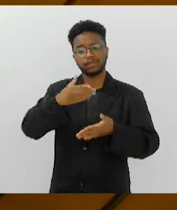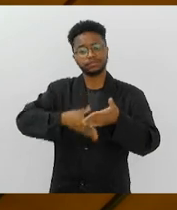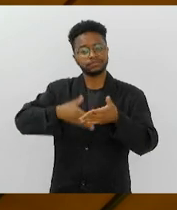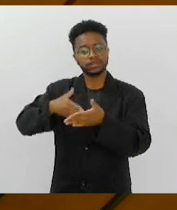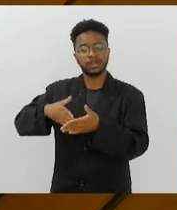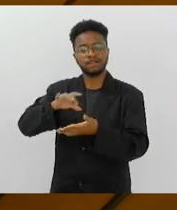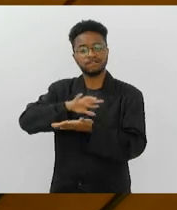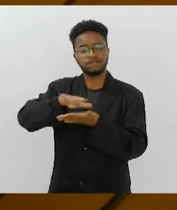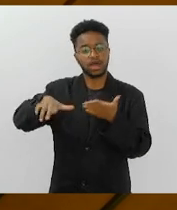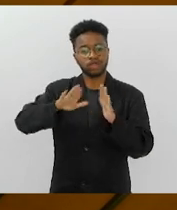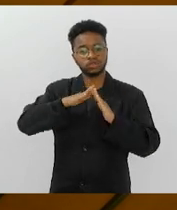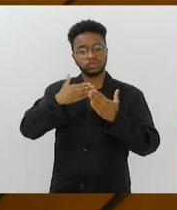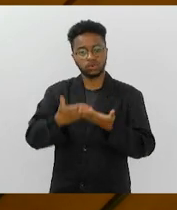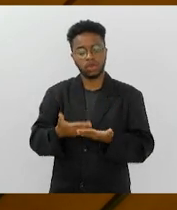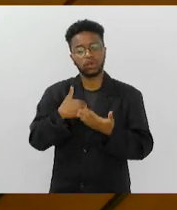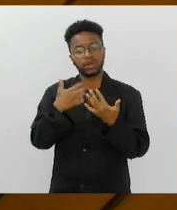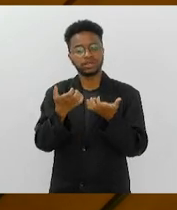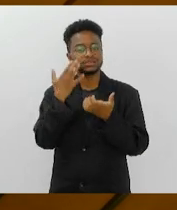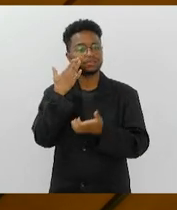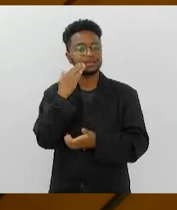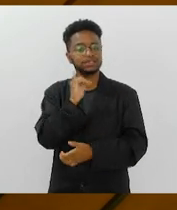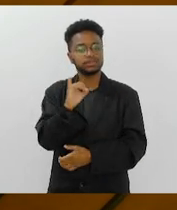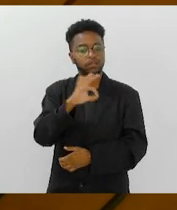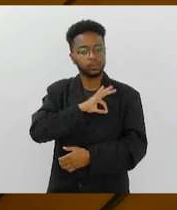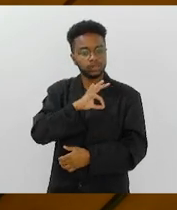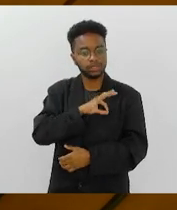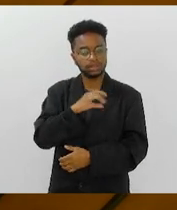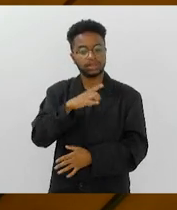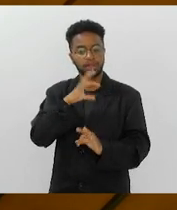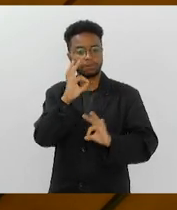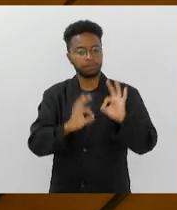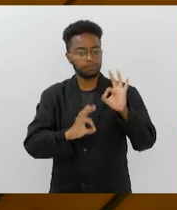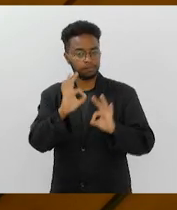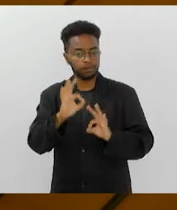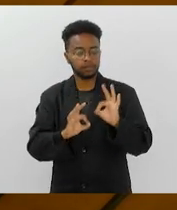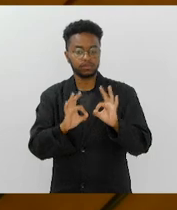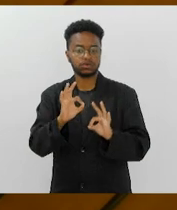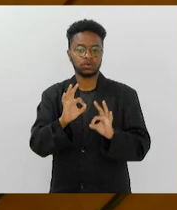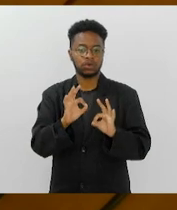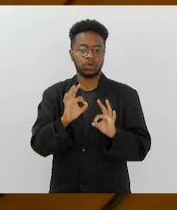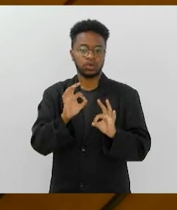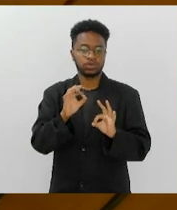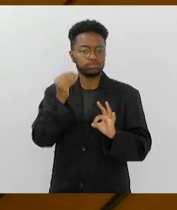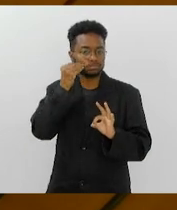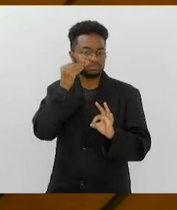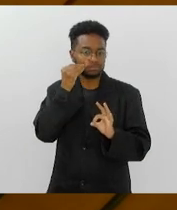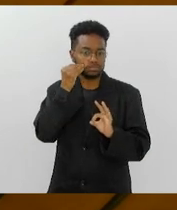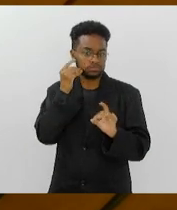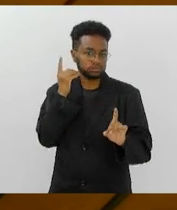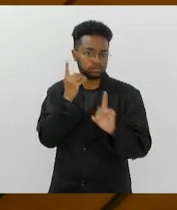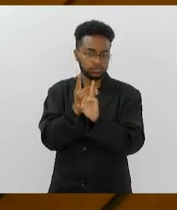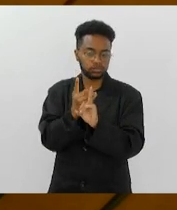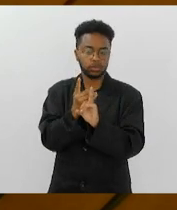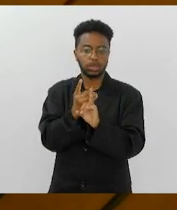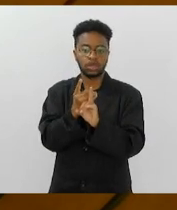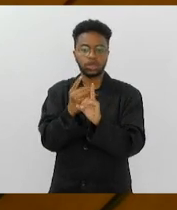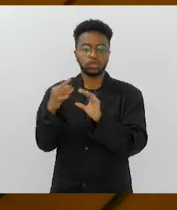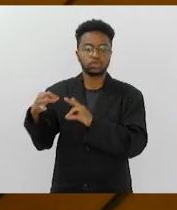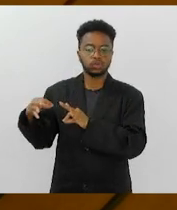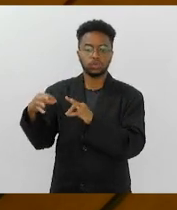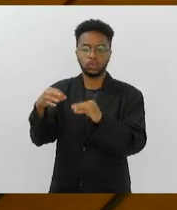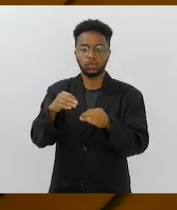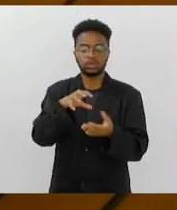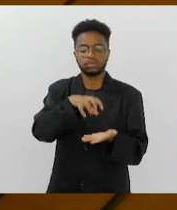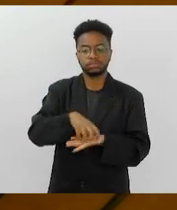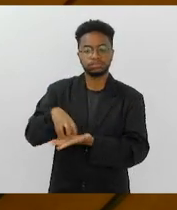ensino? Eu gostaria de saber se a polícia tem algum planejamento para alcançar todas as unidades de ensino com